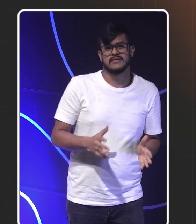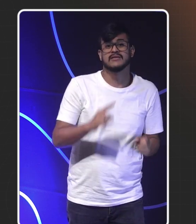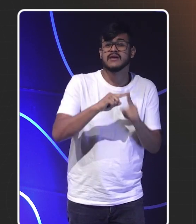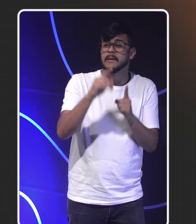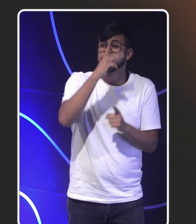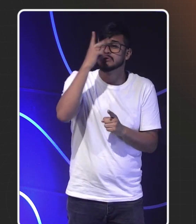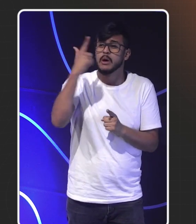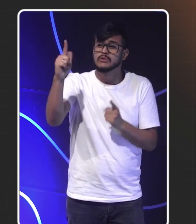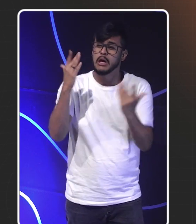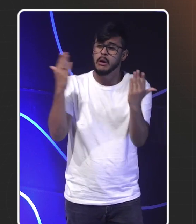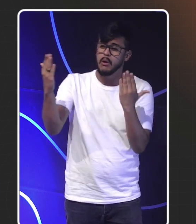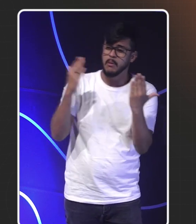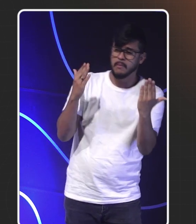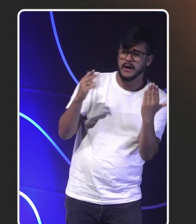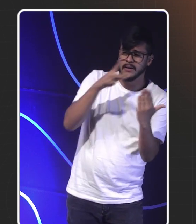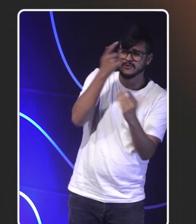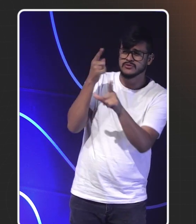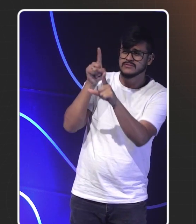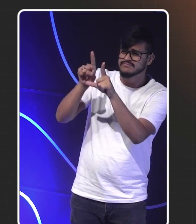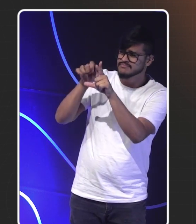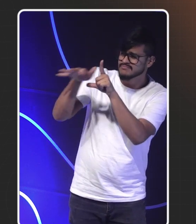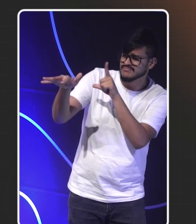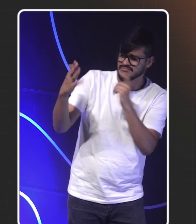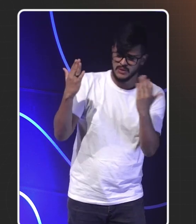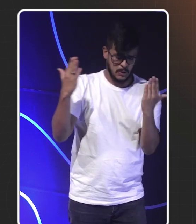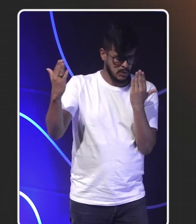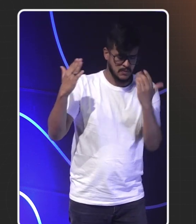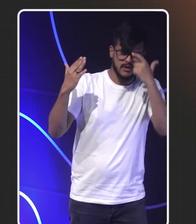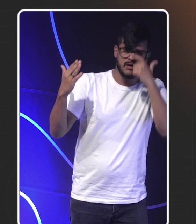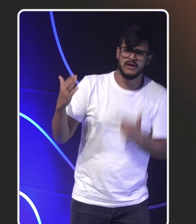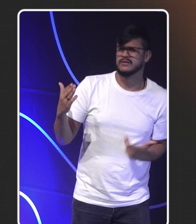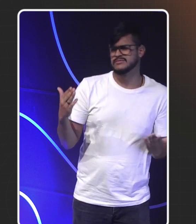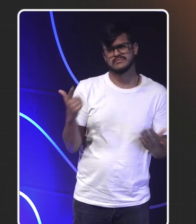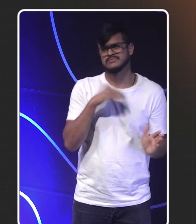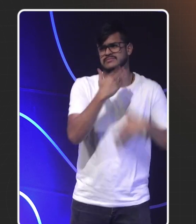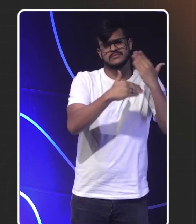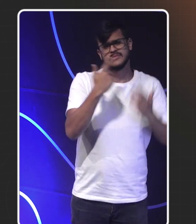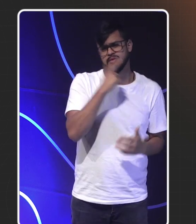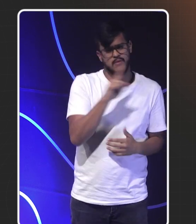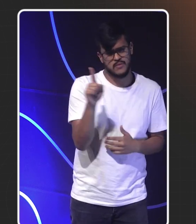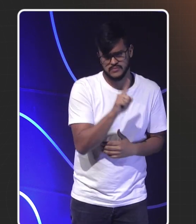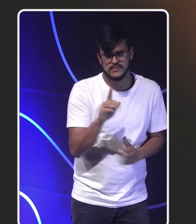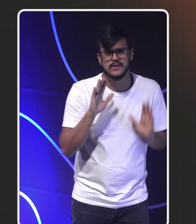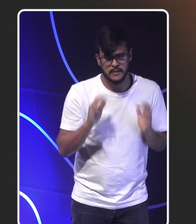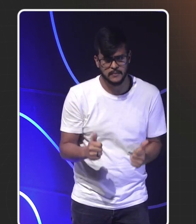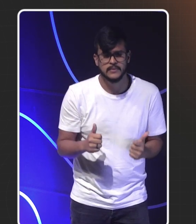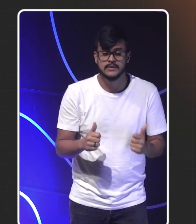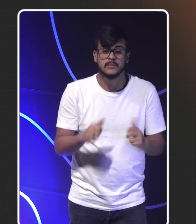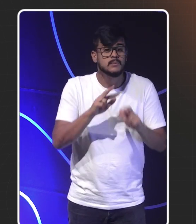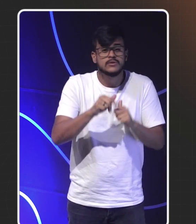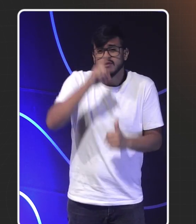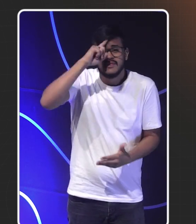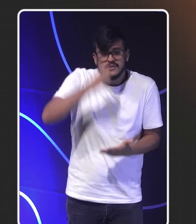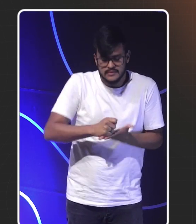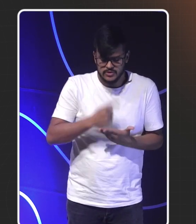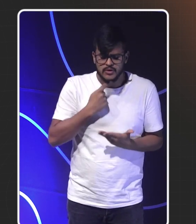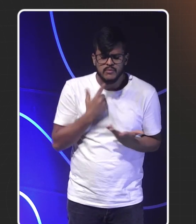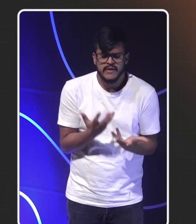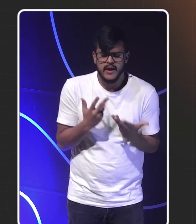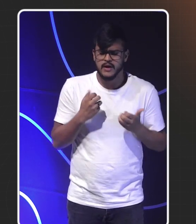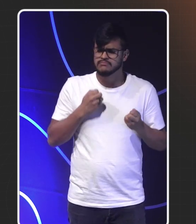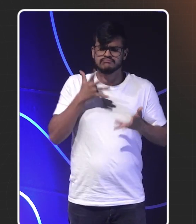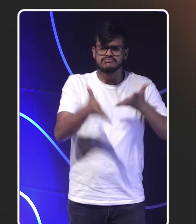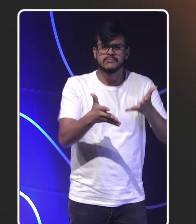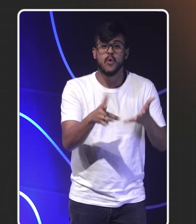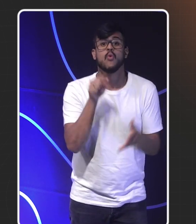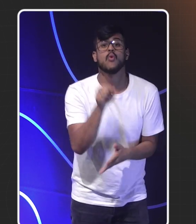o influenciador que você mais gosta, que está há 15 anos na internet, você nunca vai começar. Então, defina o que você quer falar, pense